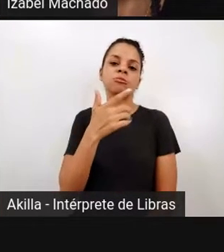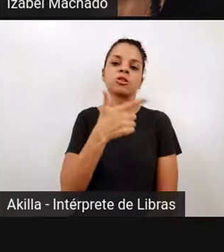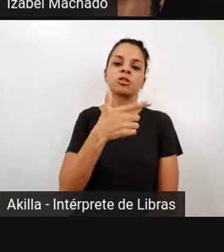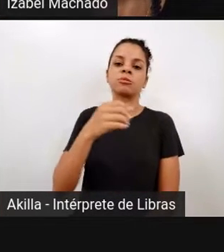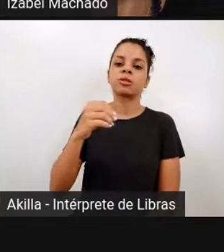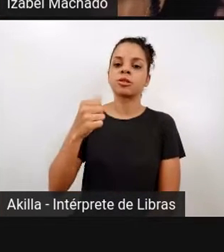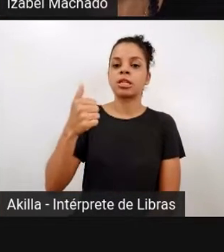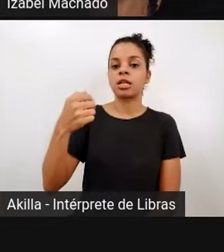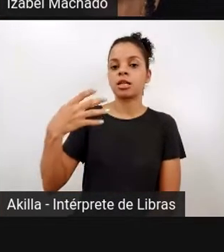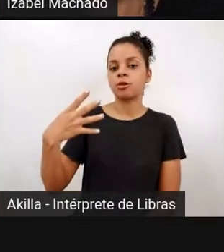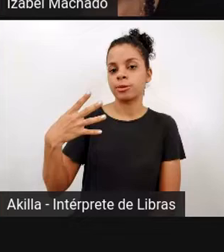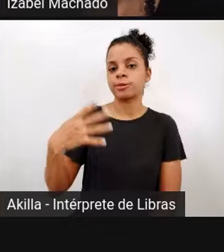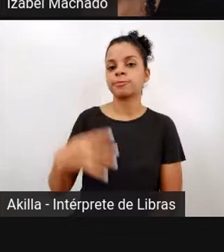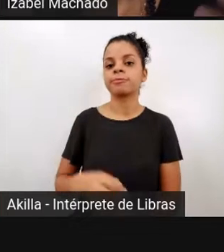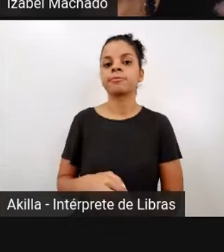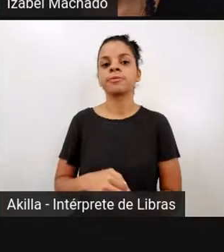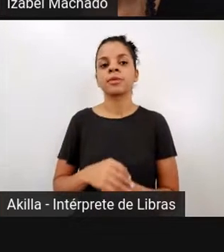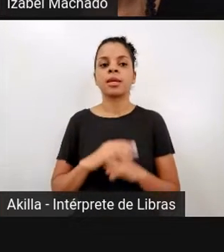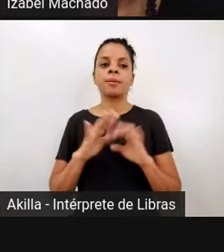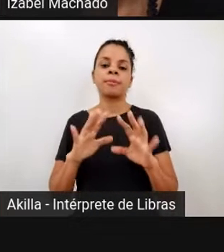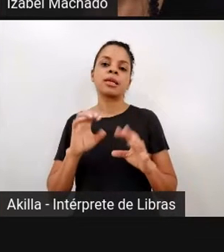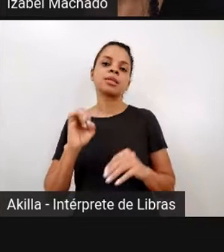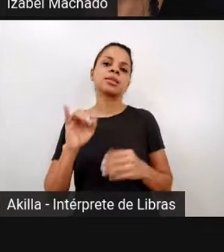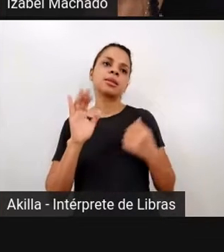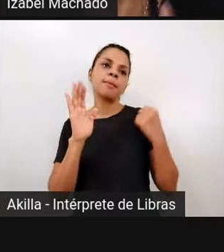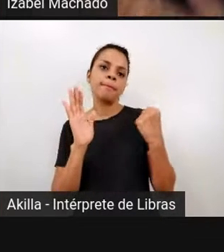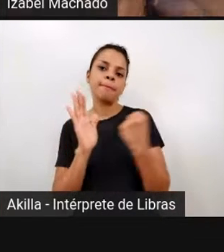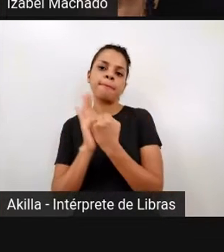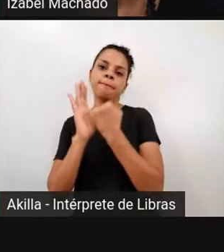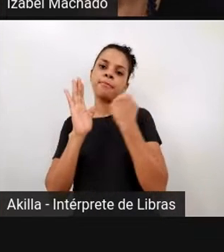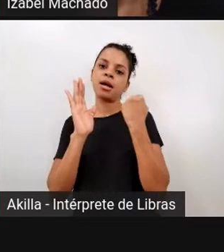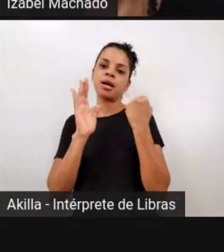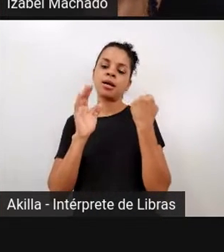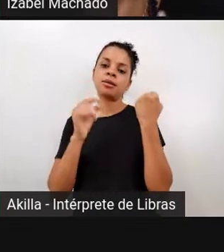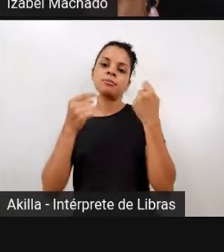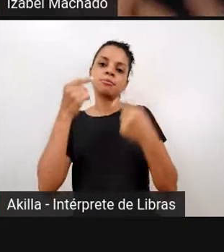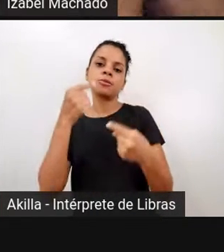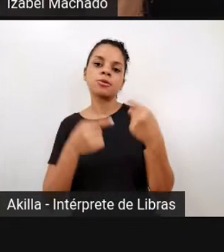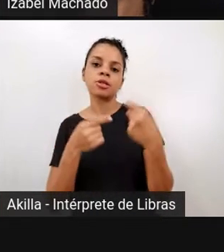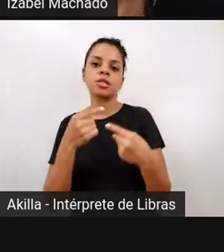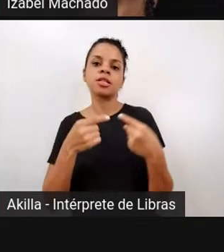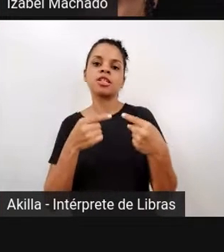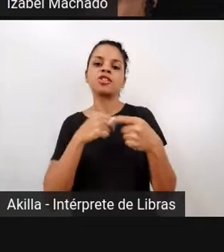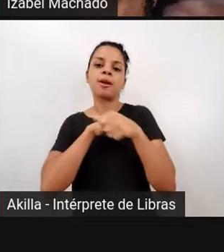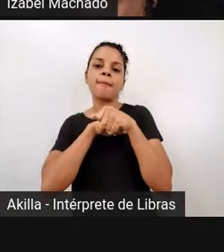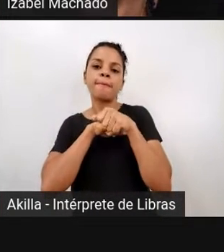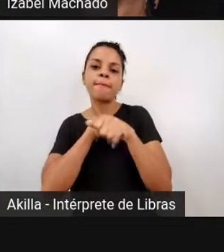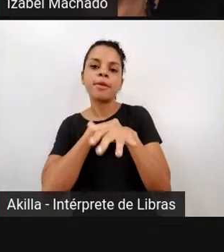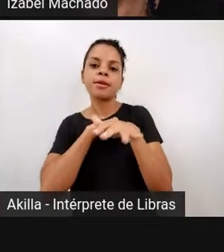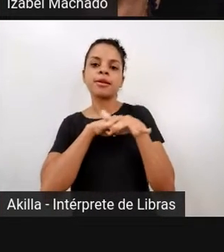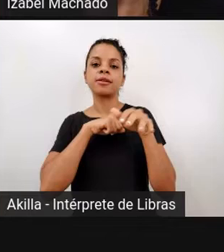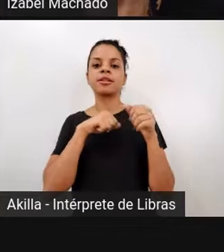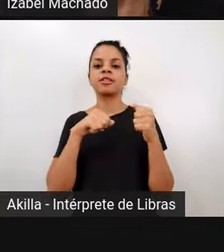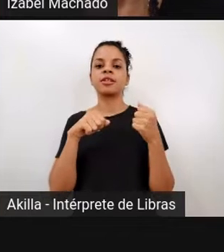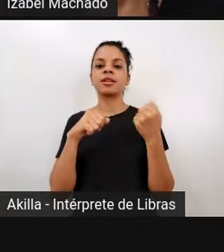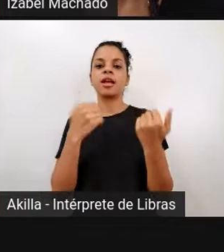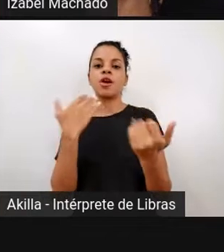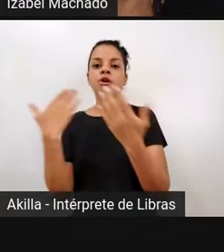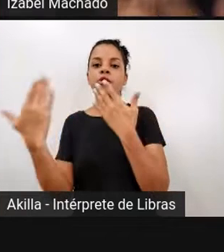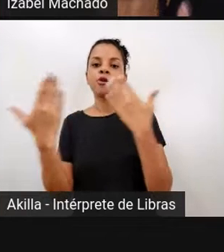isso tem um impacto tão grande na política e na mídia e nas conversas das pessoas e nas redes